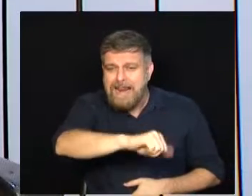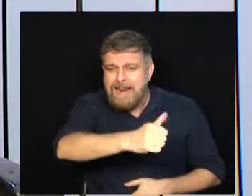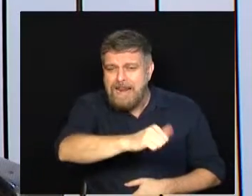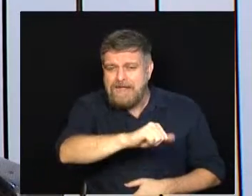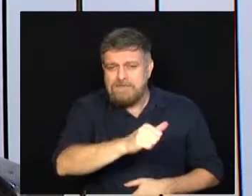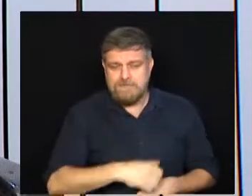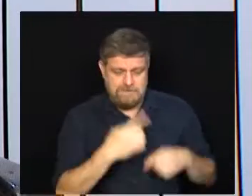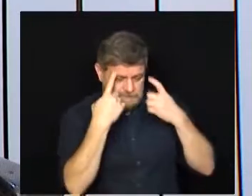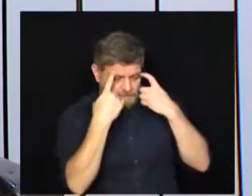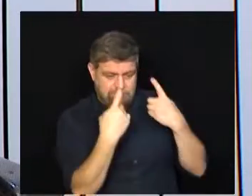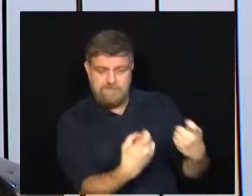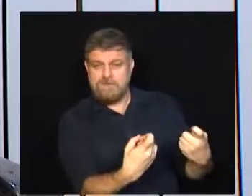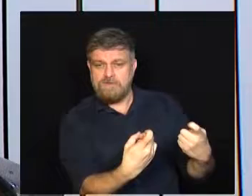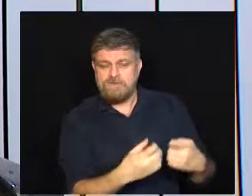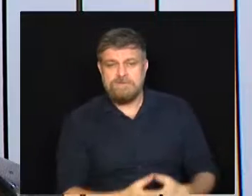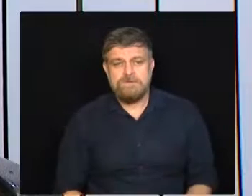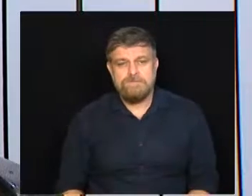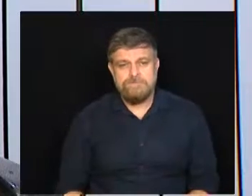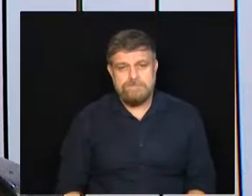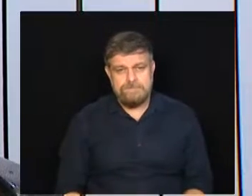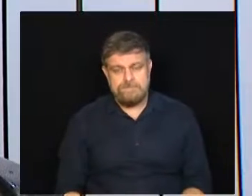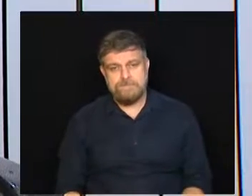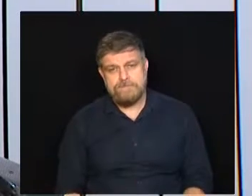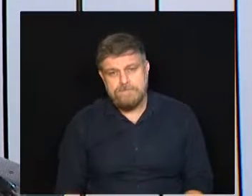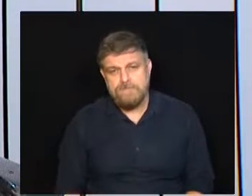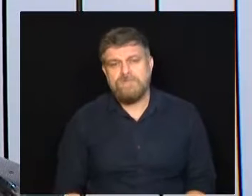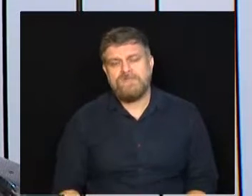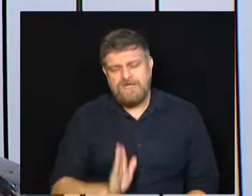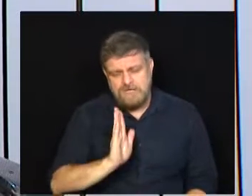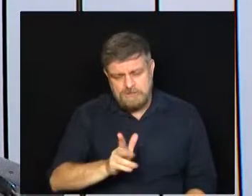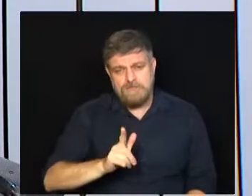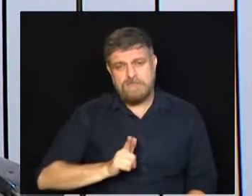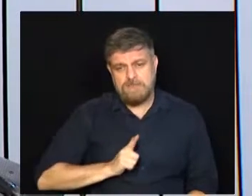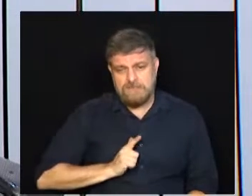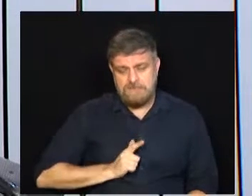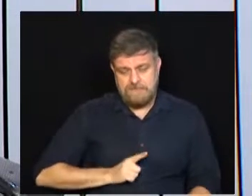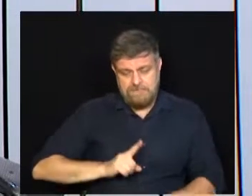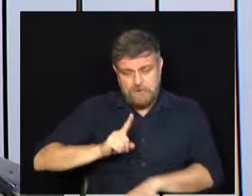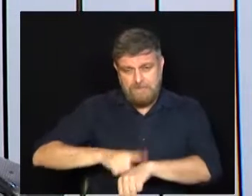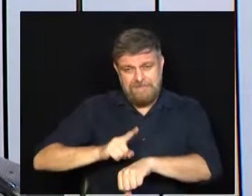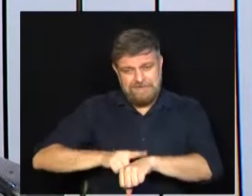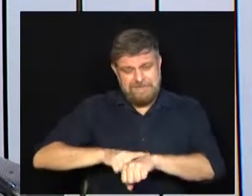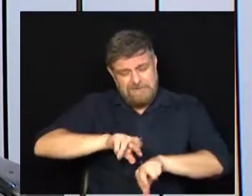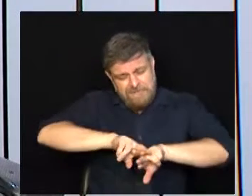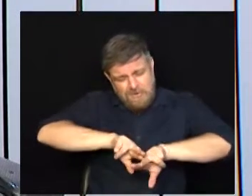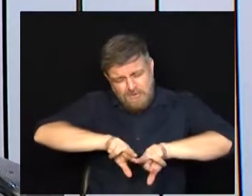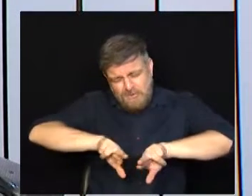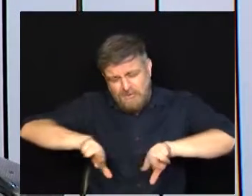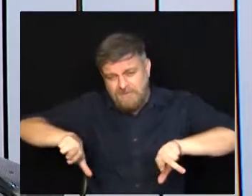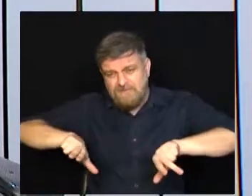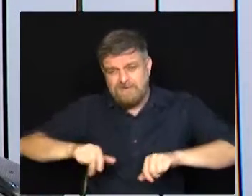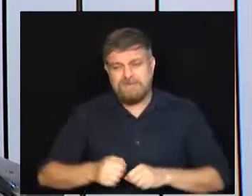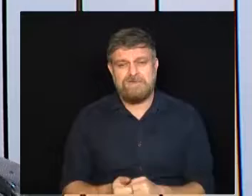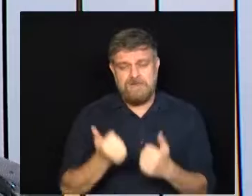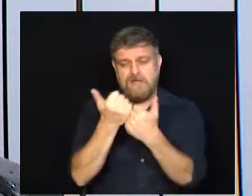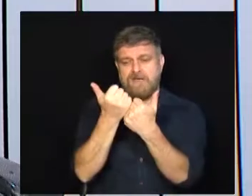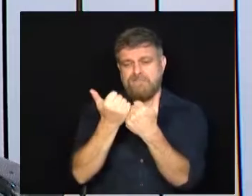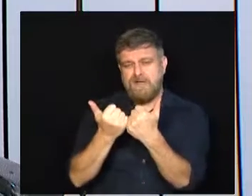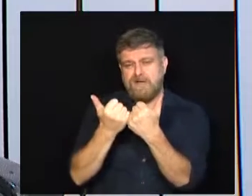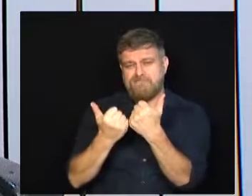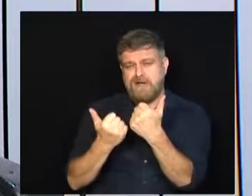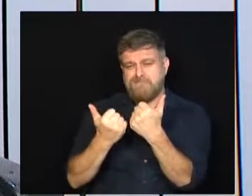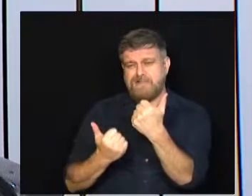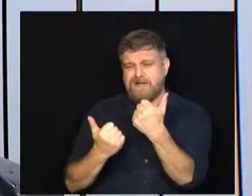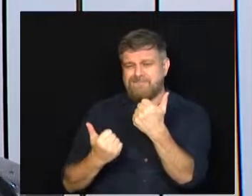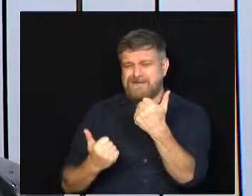lésbicas. E, além disso, nós já tivemos outros momentos de muito retrocesso e uma expressão